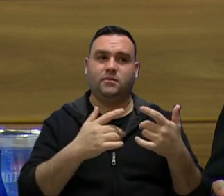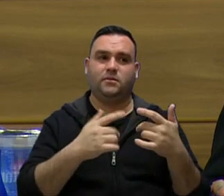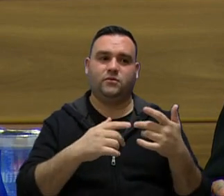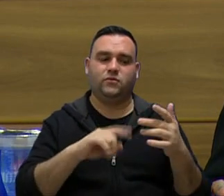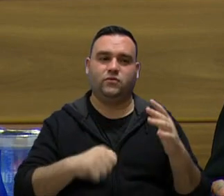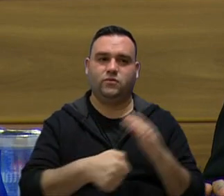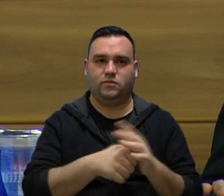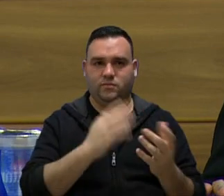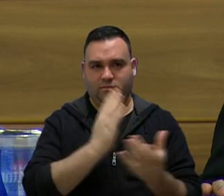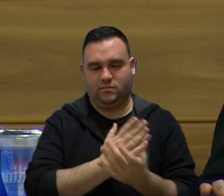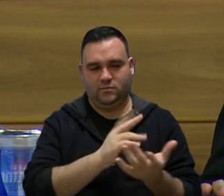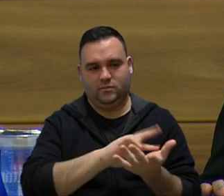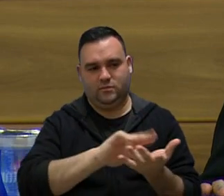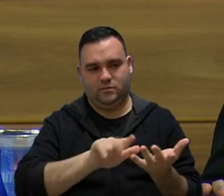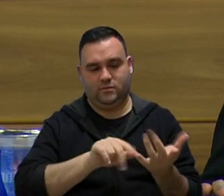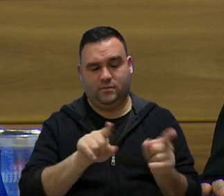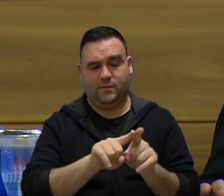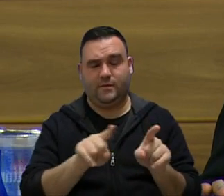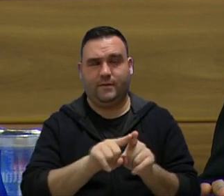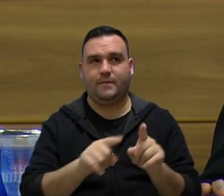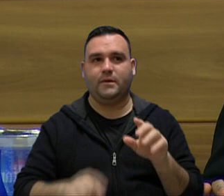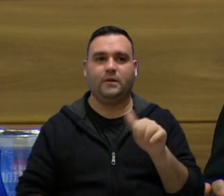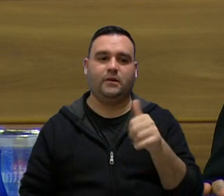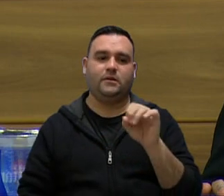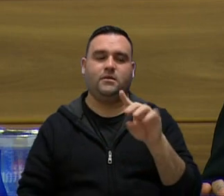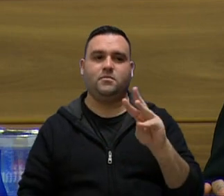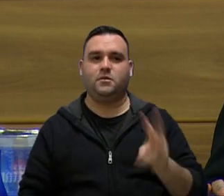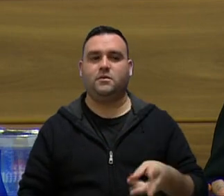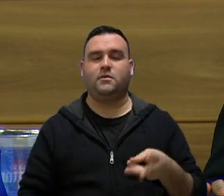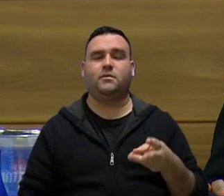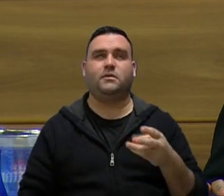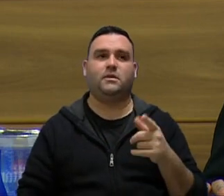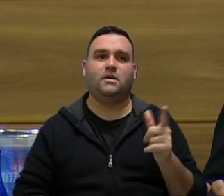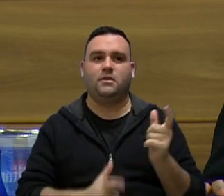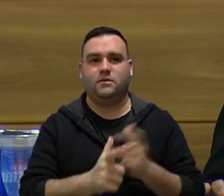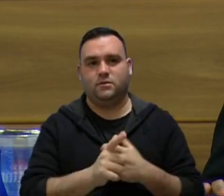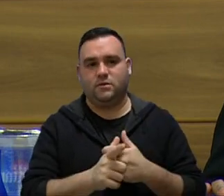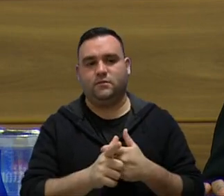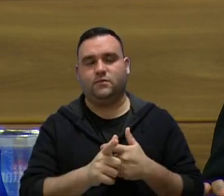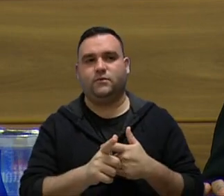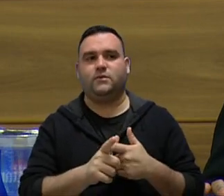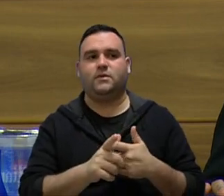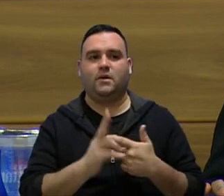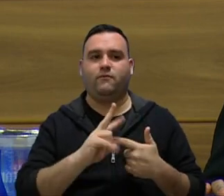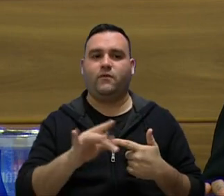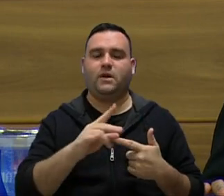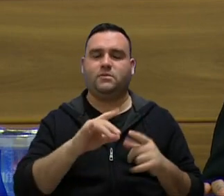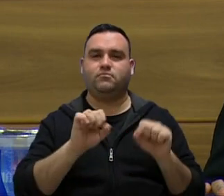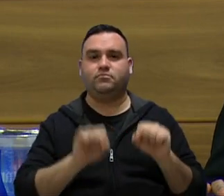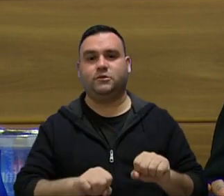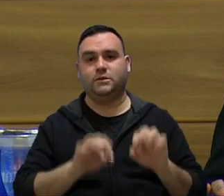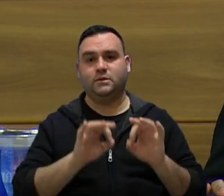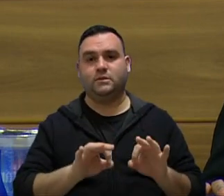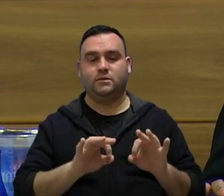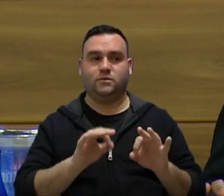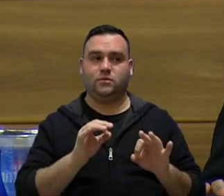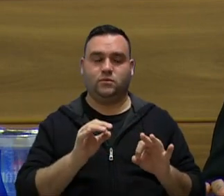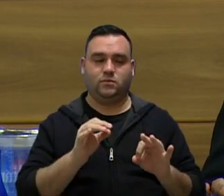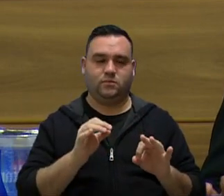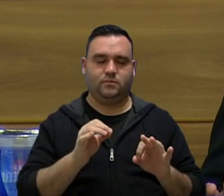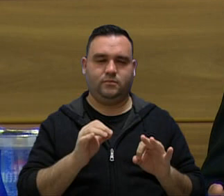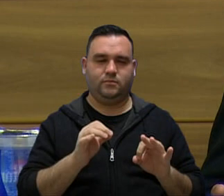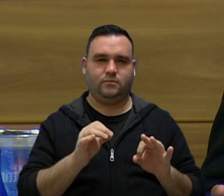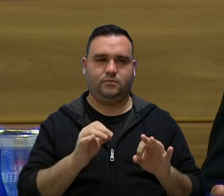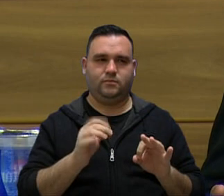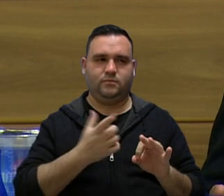judiciais que nós deixamos aí é 10 10 milhões dívidas em processo de reconhecimento não temos um